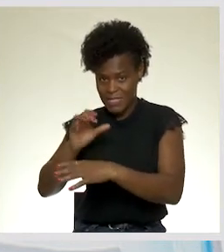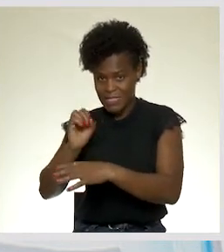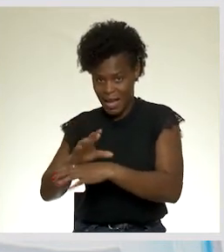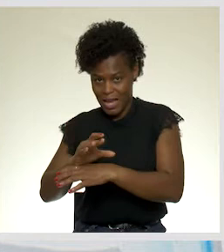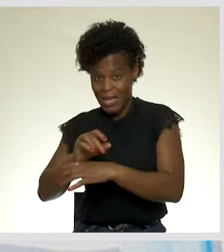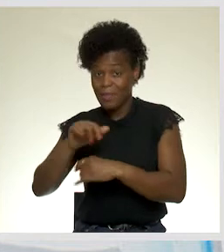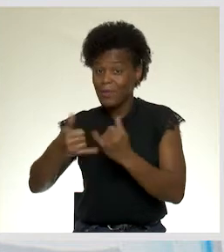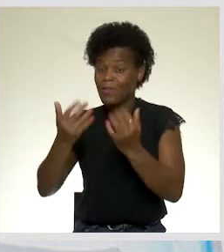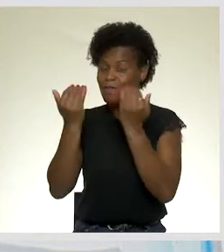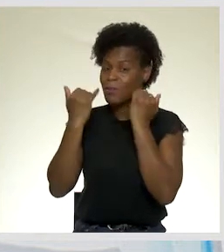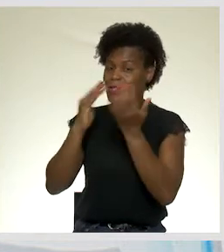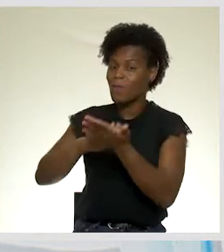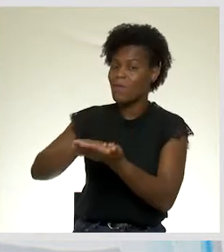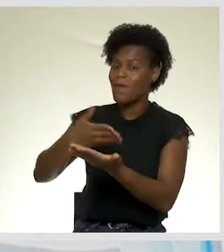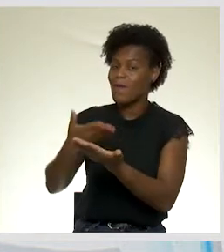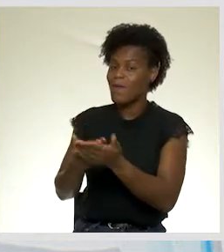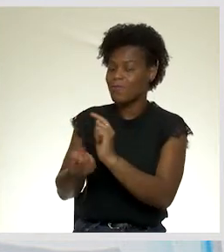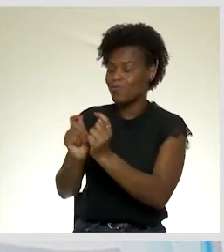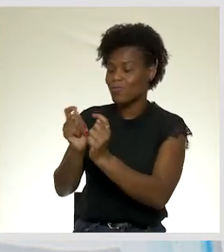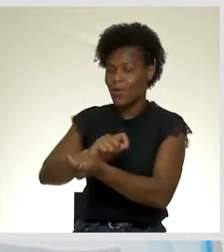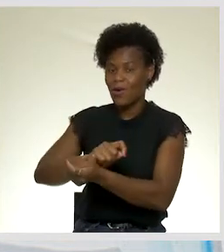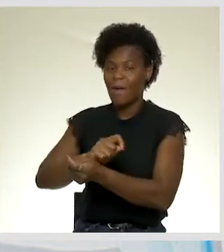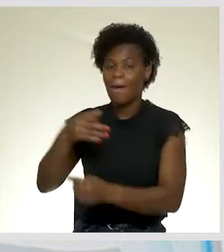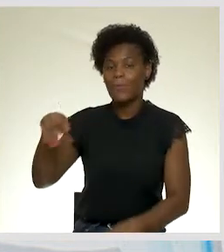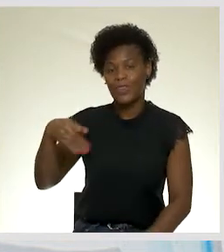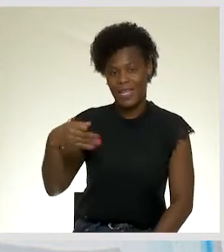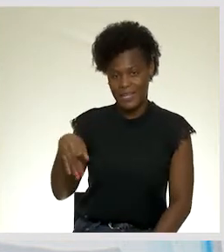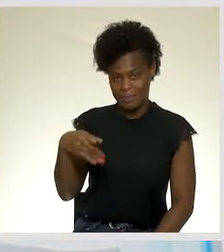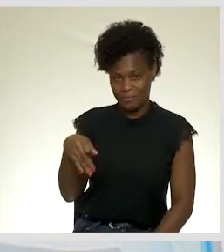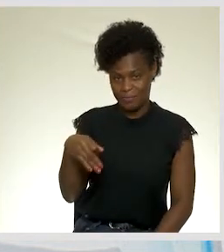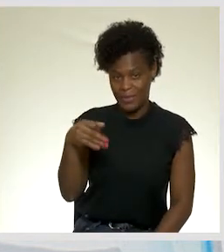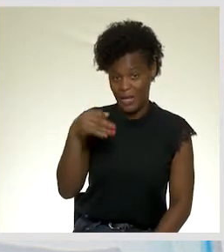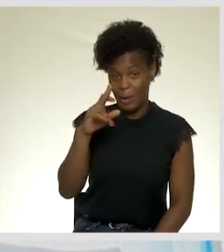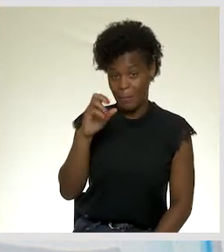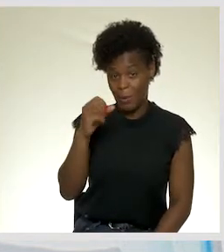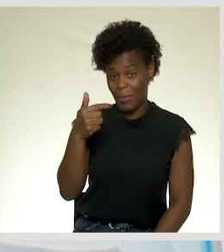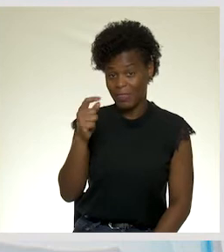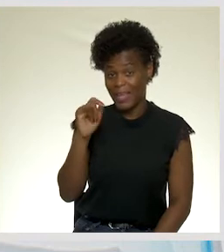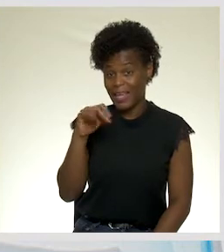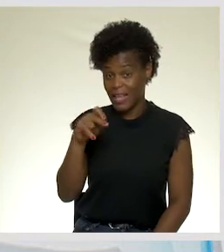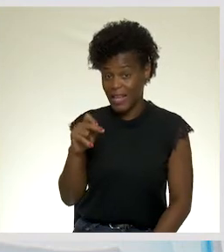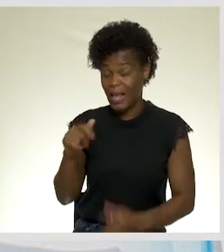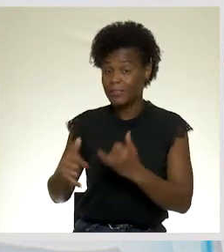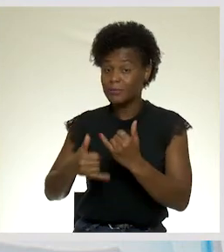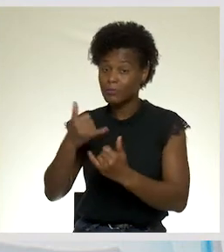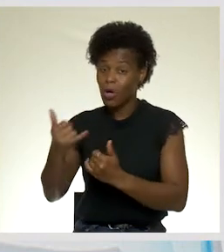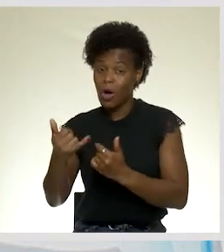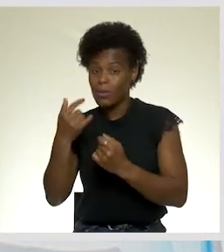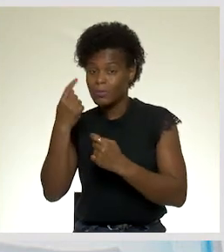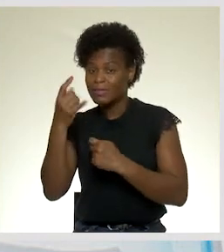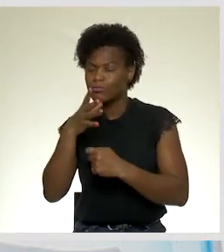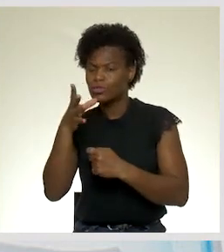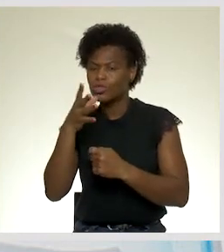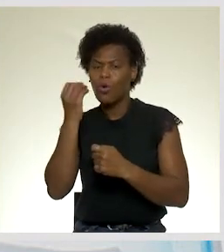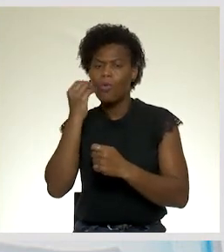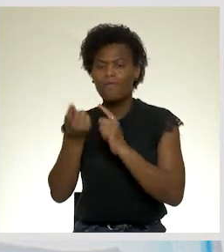é traduzida ou é transformada em proteínas. E essas proteínas é que vão manifestar em